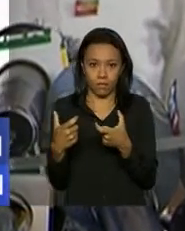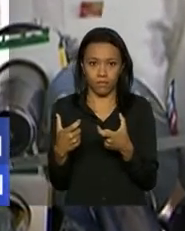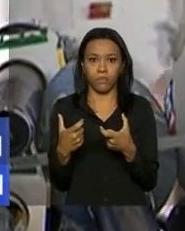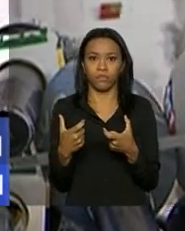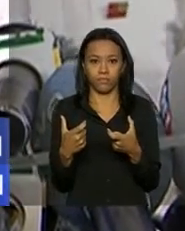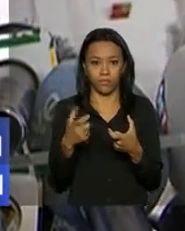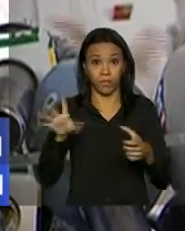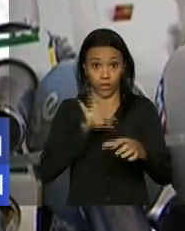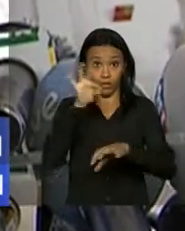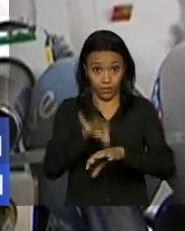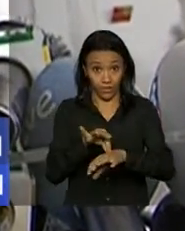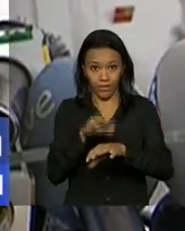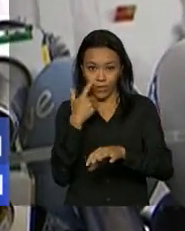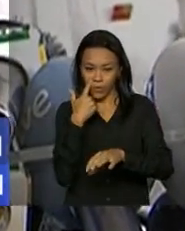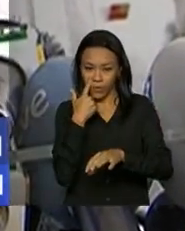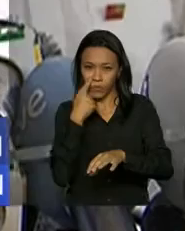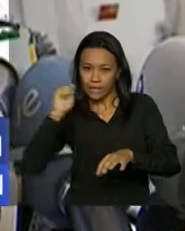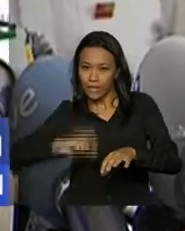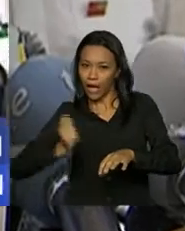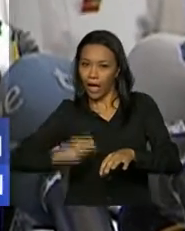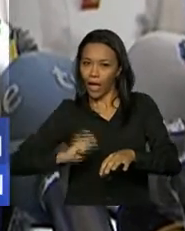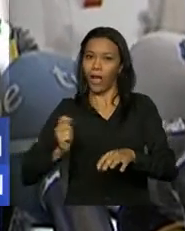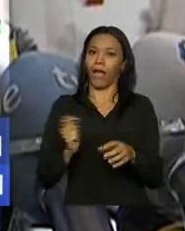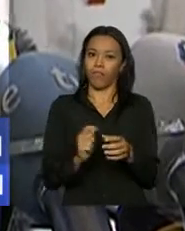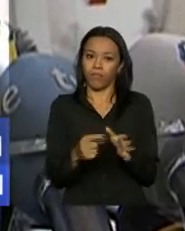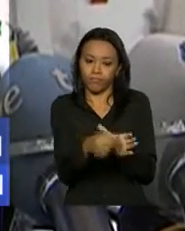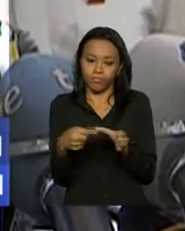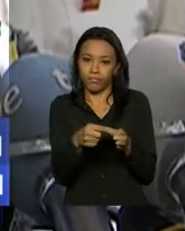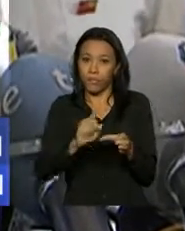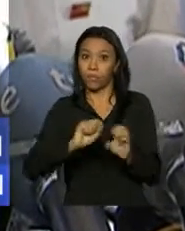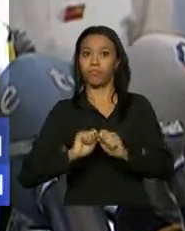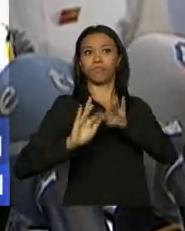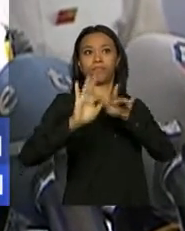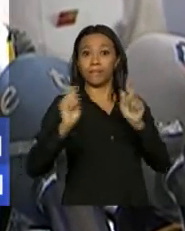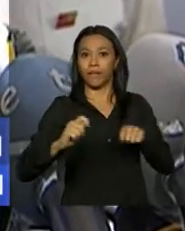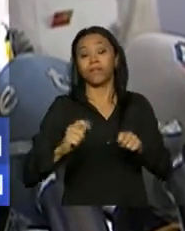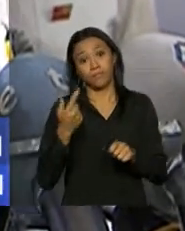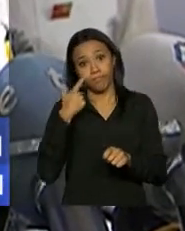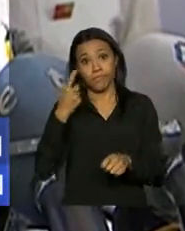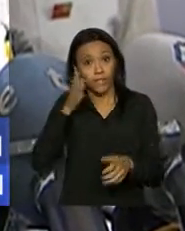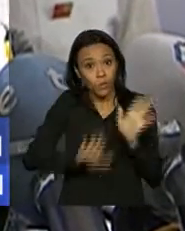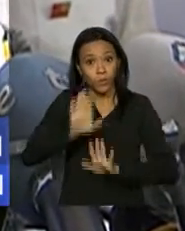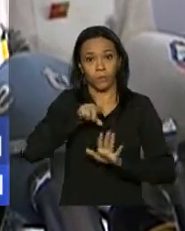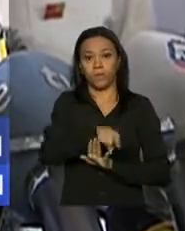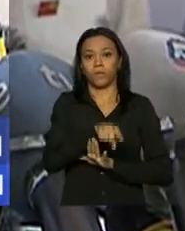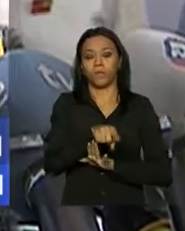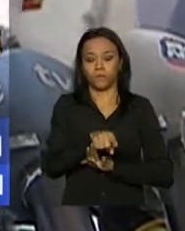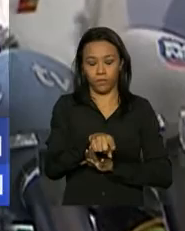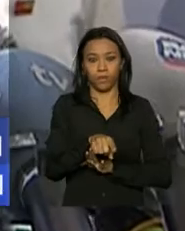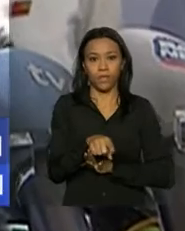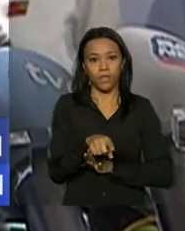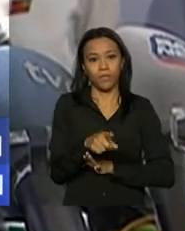ele adquire uma estratégia de sobrevivência e que faz com que ele tenha uma